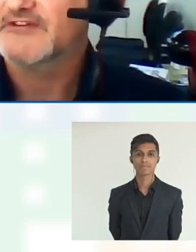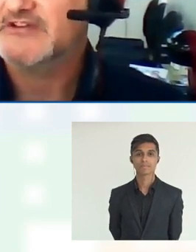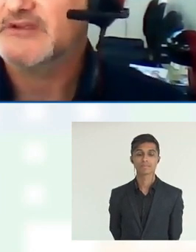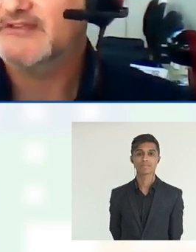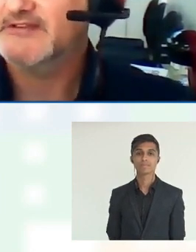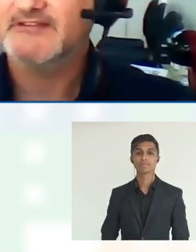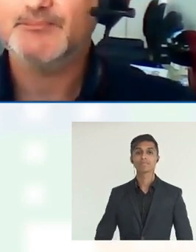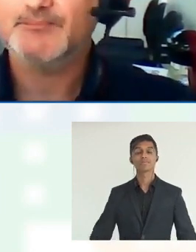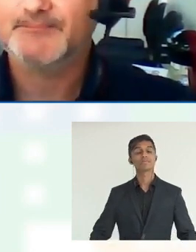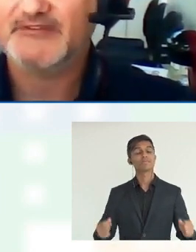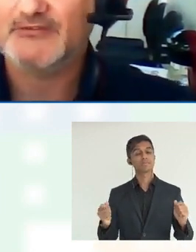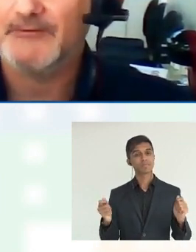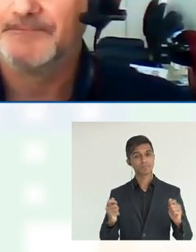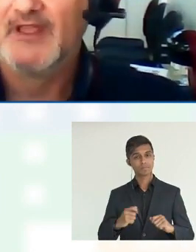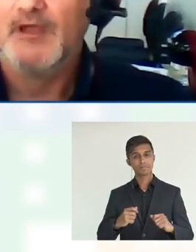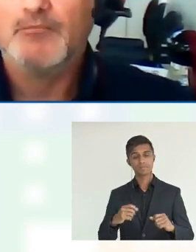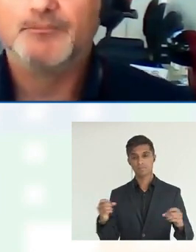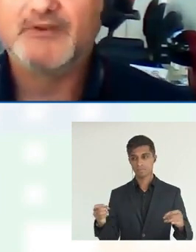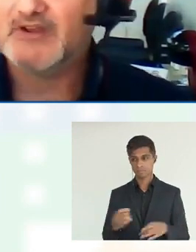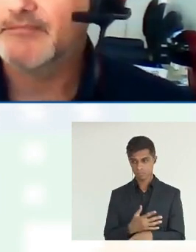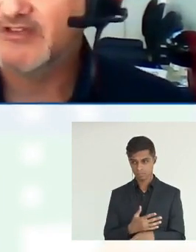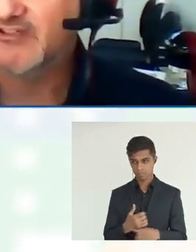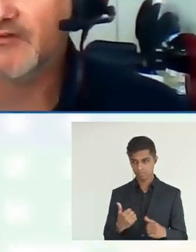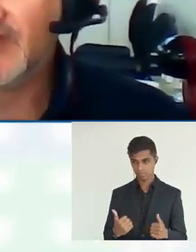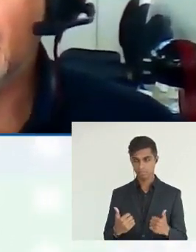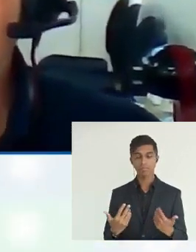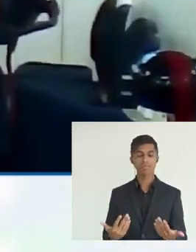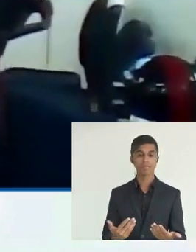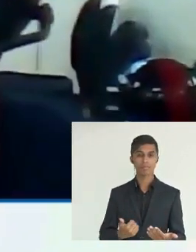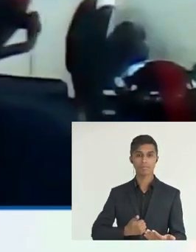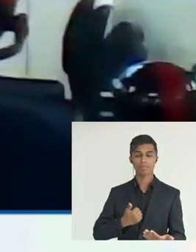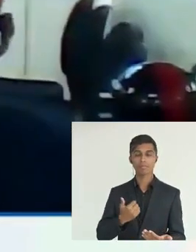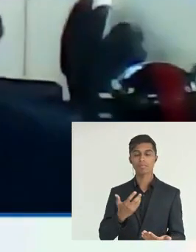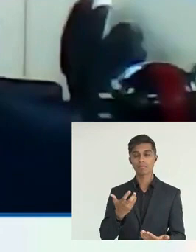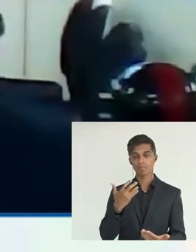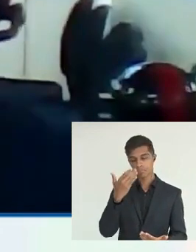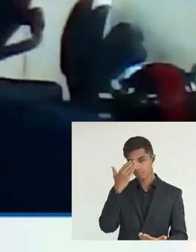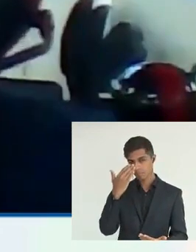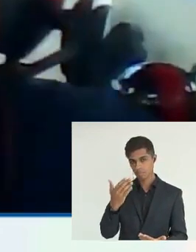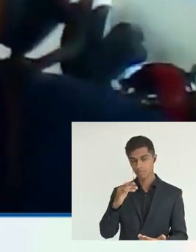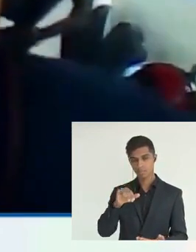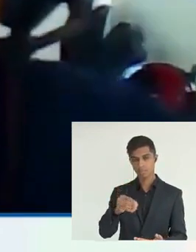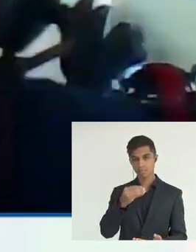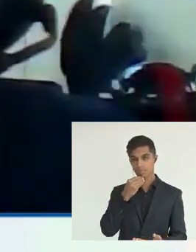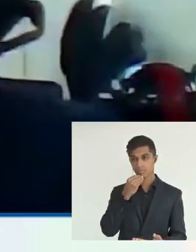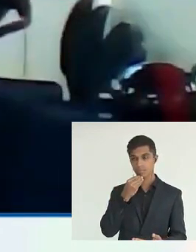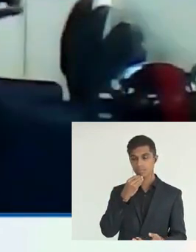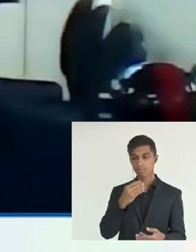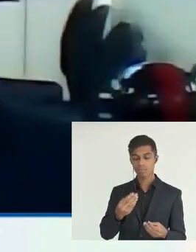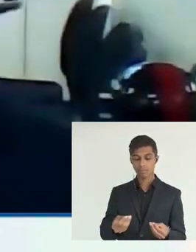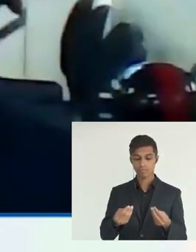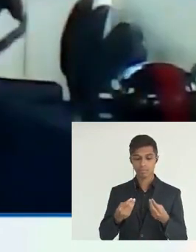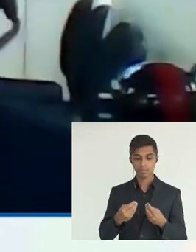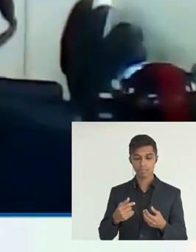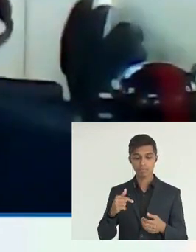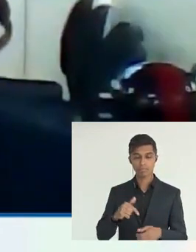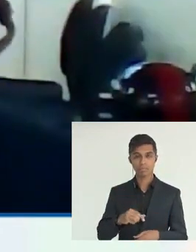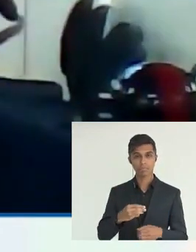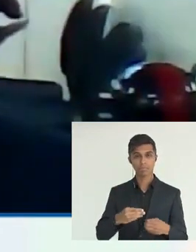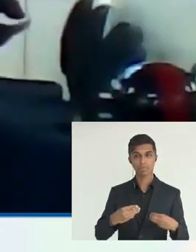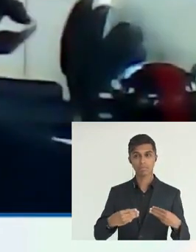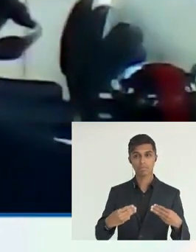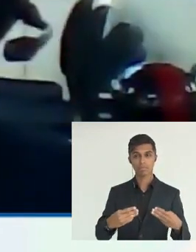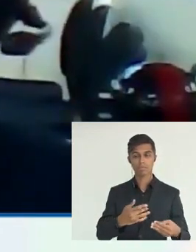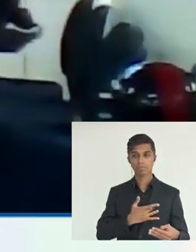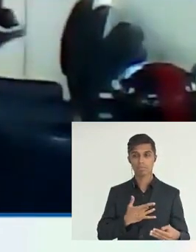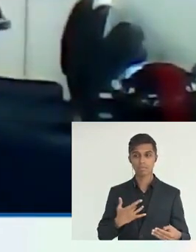Posso fazer o fechamento, então, pessoal? Bom, primeiramente, eu gostaria de agradecer a oportunidade que nos foi dada, né, pelo Ministério da